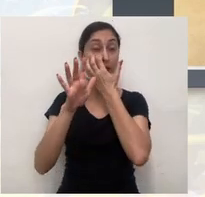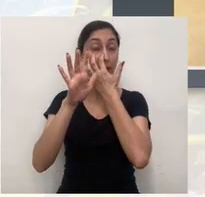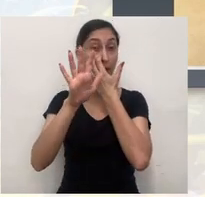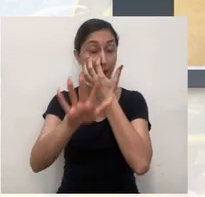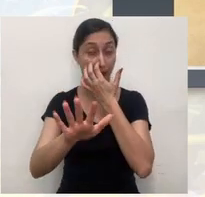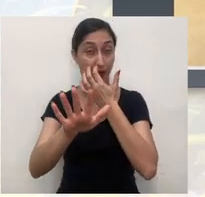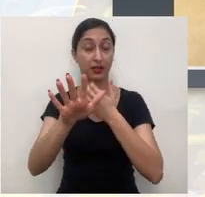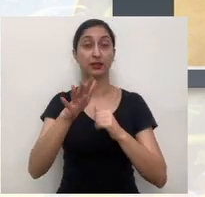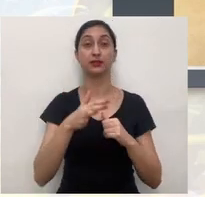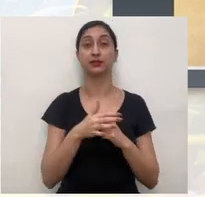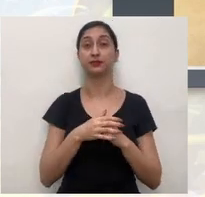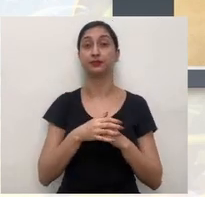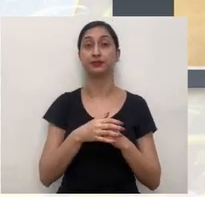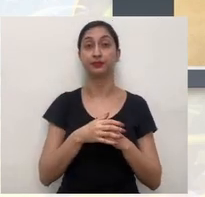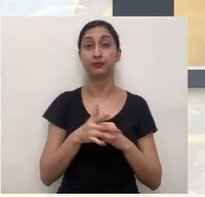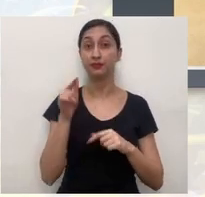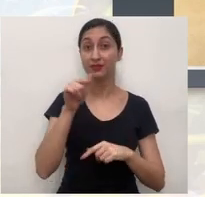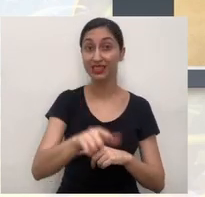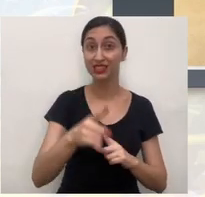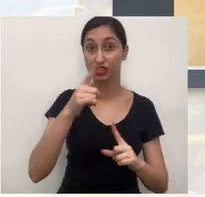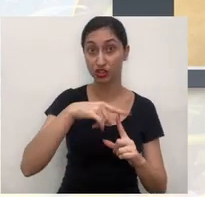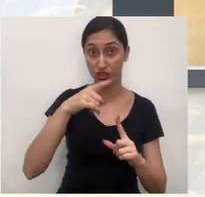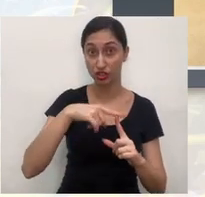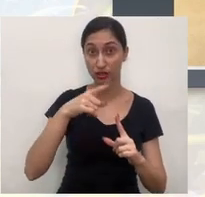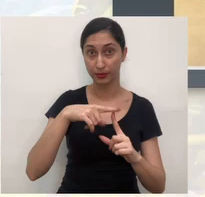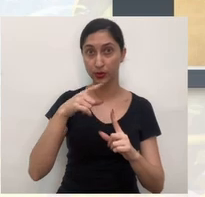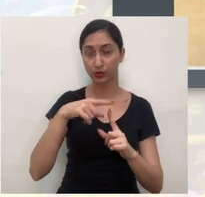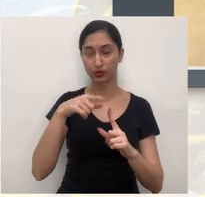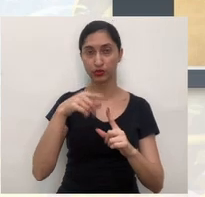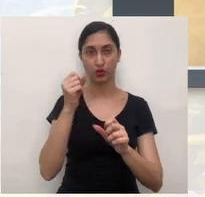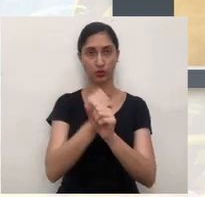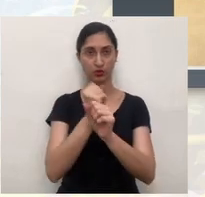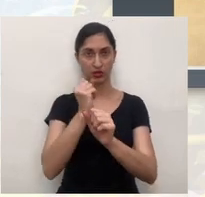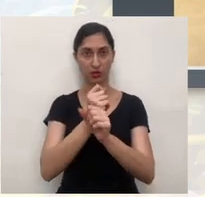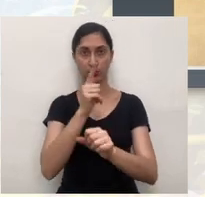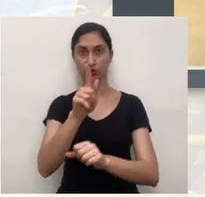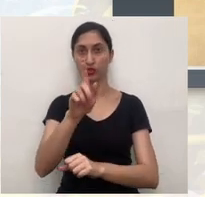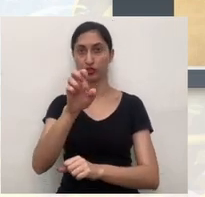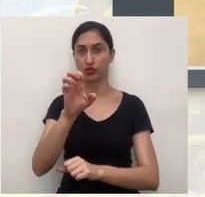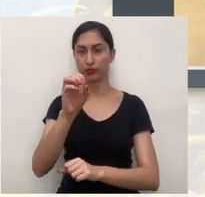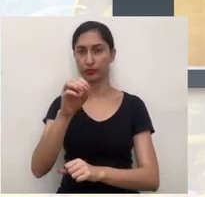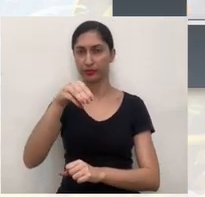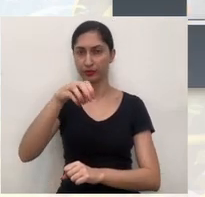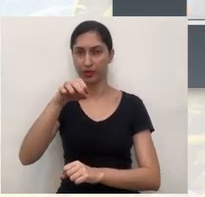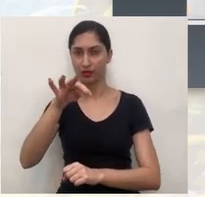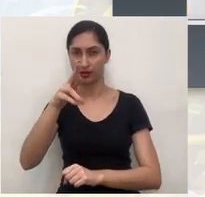construção geométrica, que nós vamos ver a seguida já geometrizado, já construído com